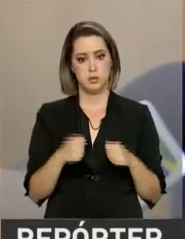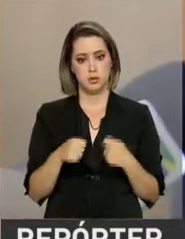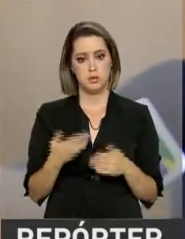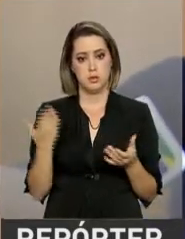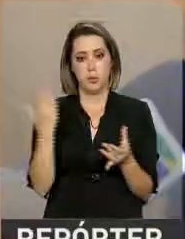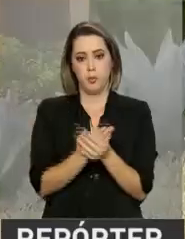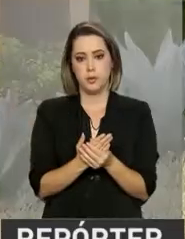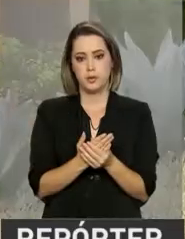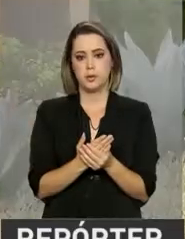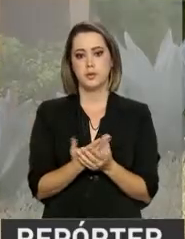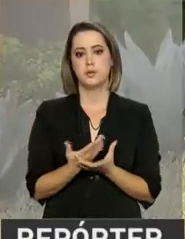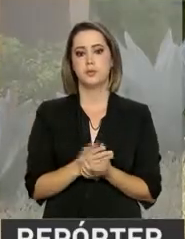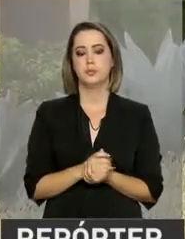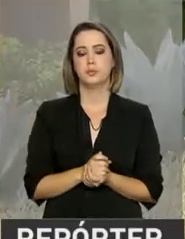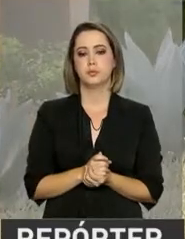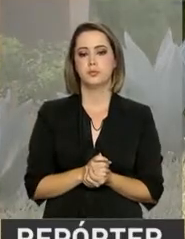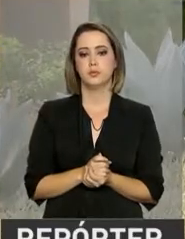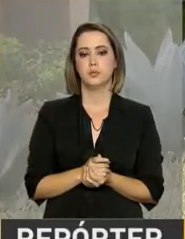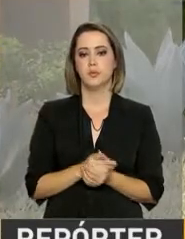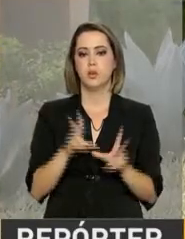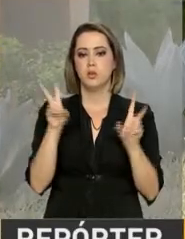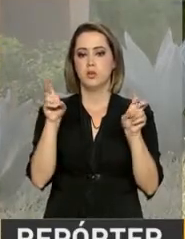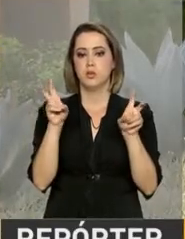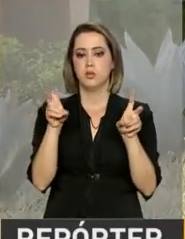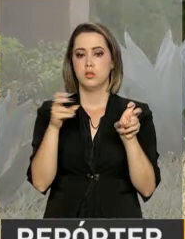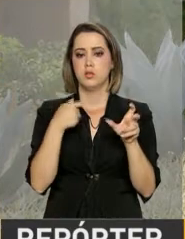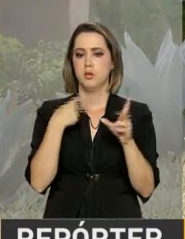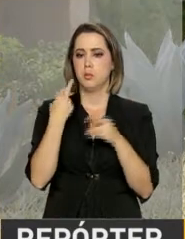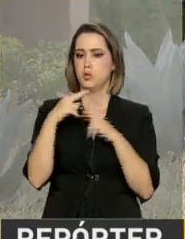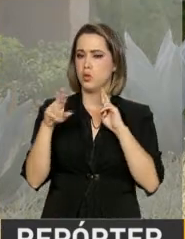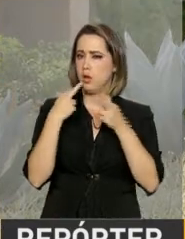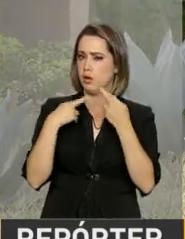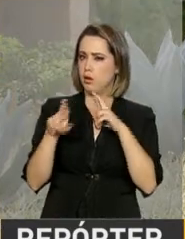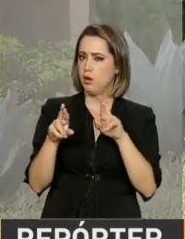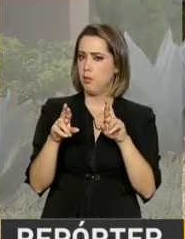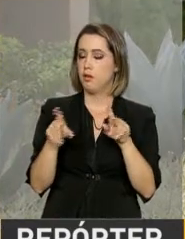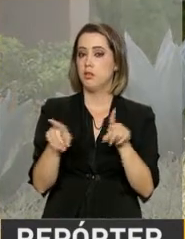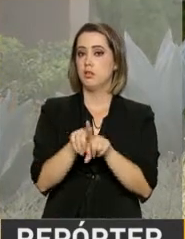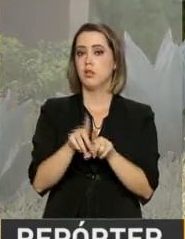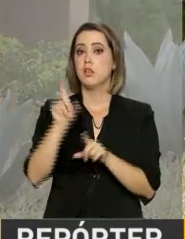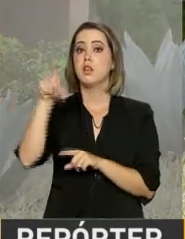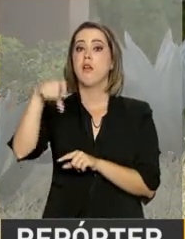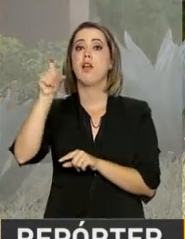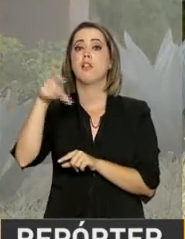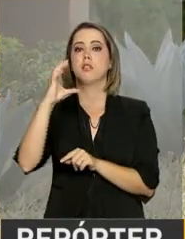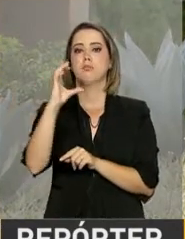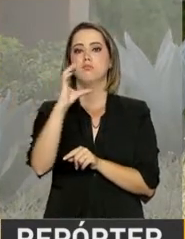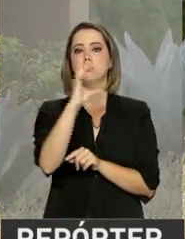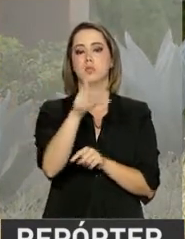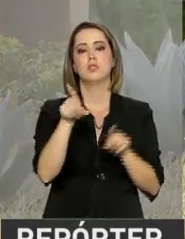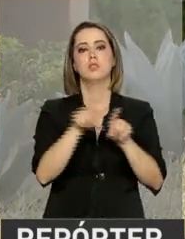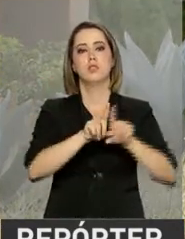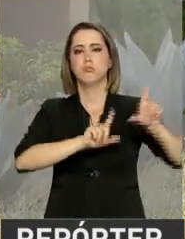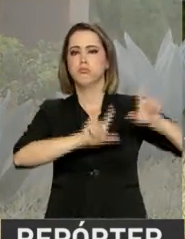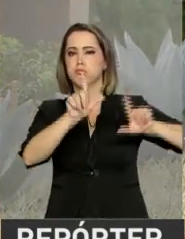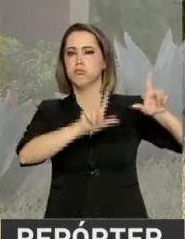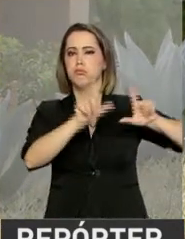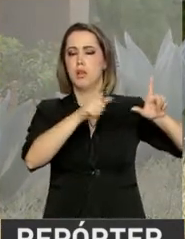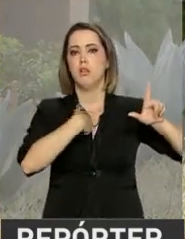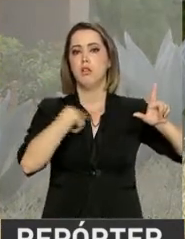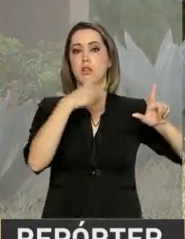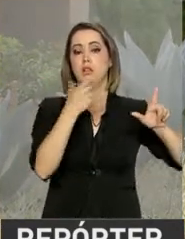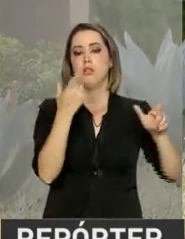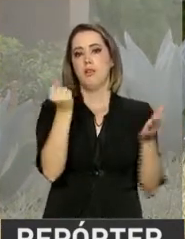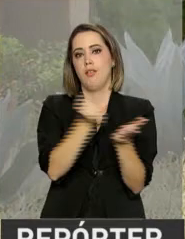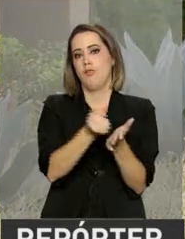processo são entre os assuntos mais reclamados em 2016 estão os cartões de crédito ea tv por assinatura os